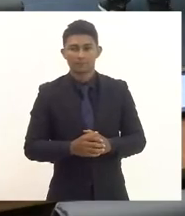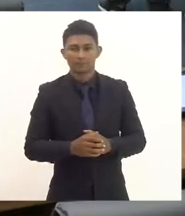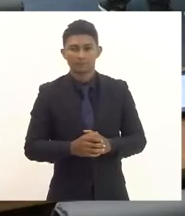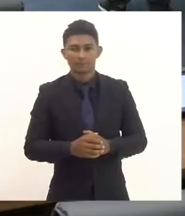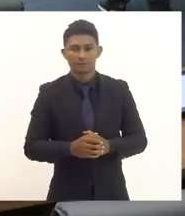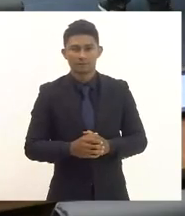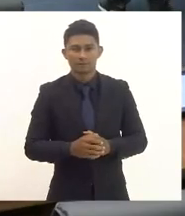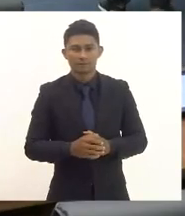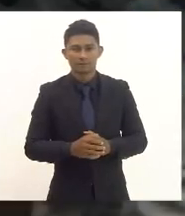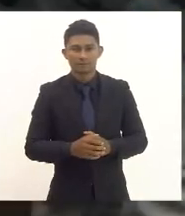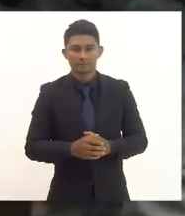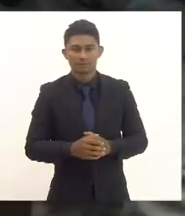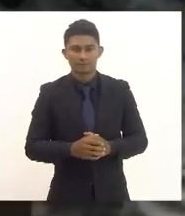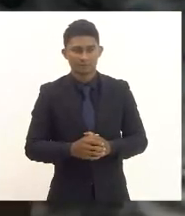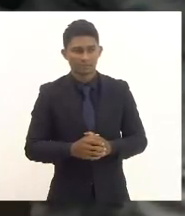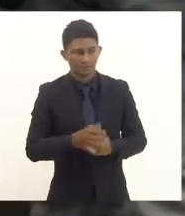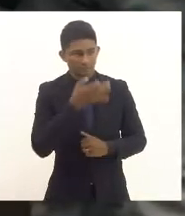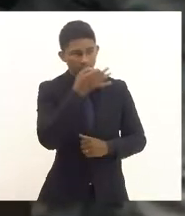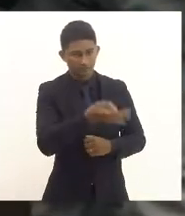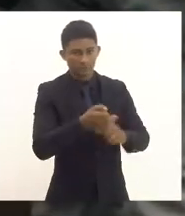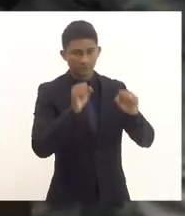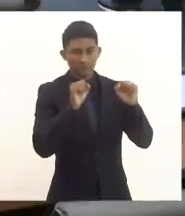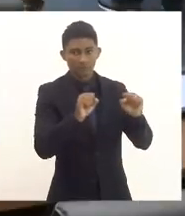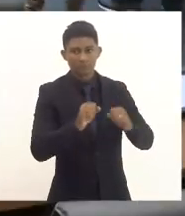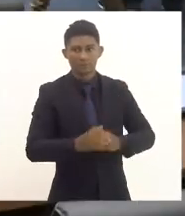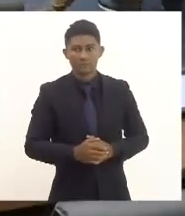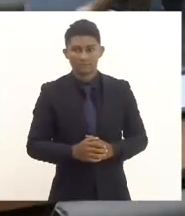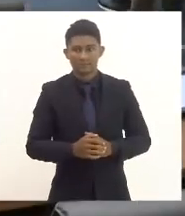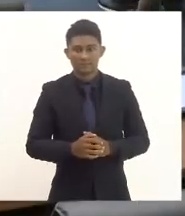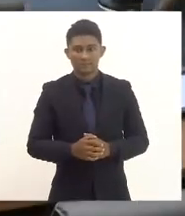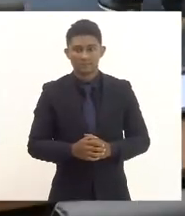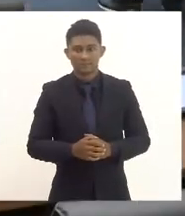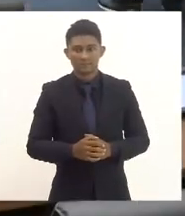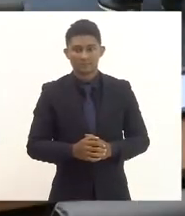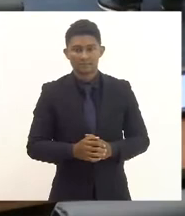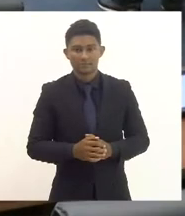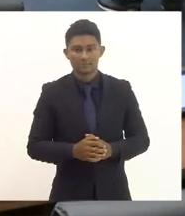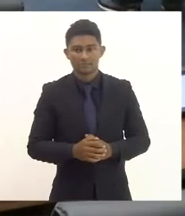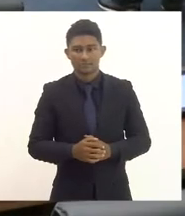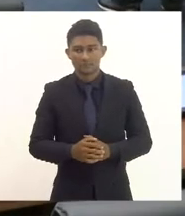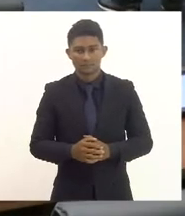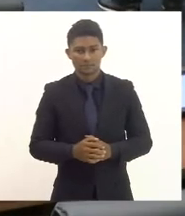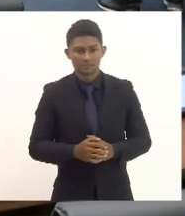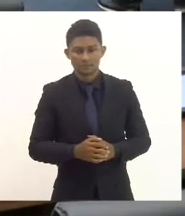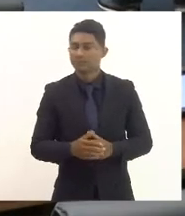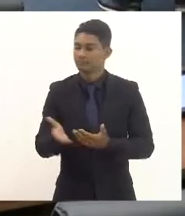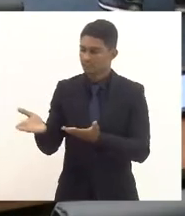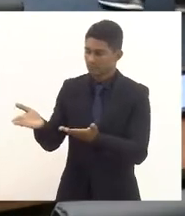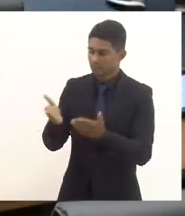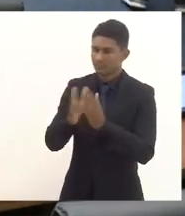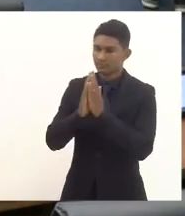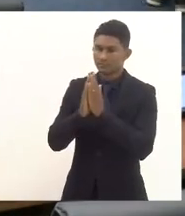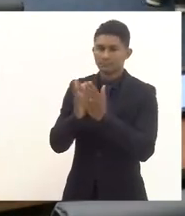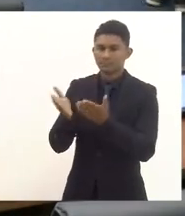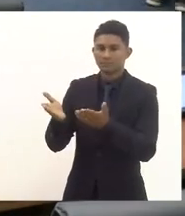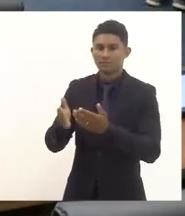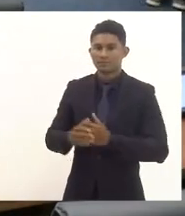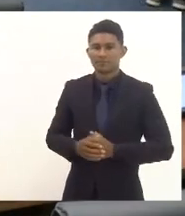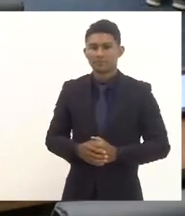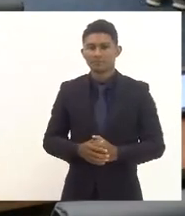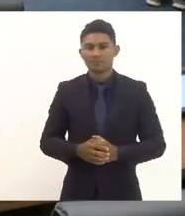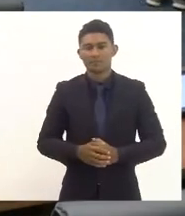o seu presente o prêmio de aparecer se você J por favor